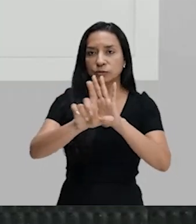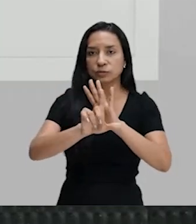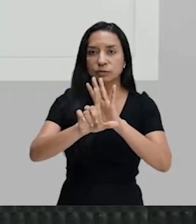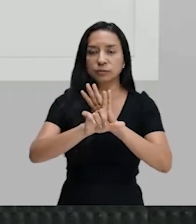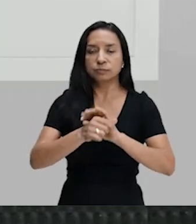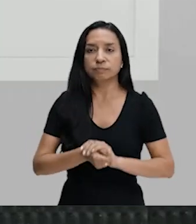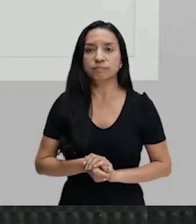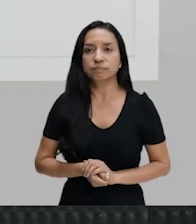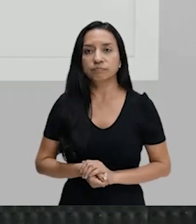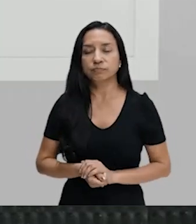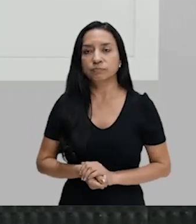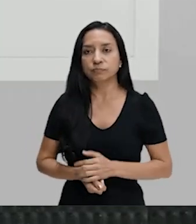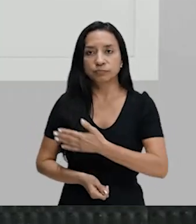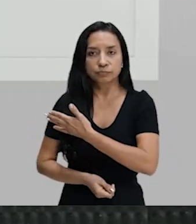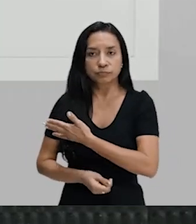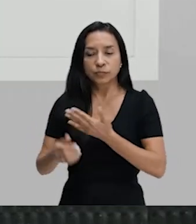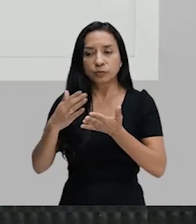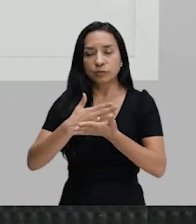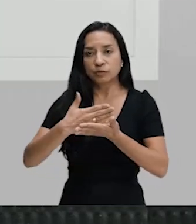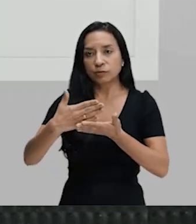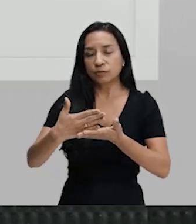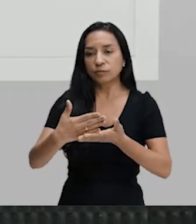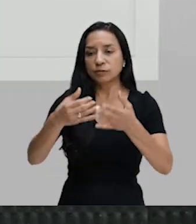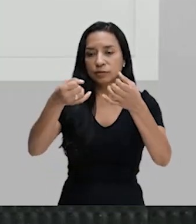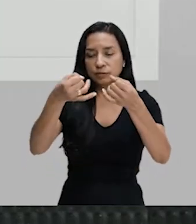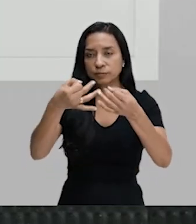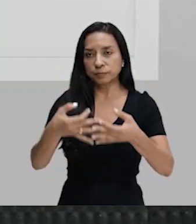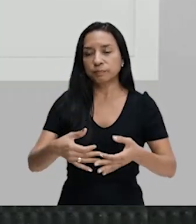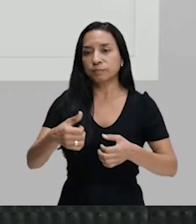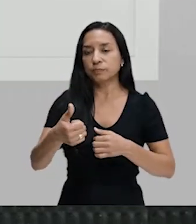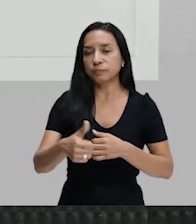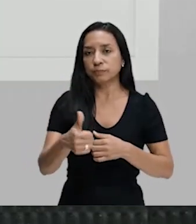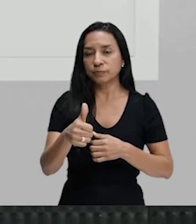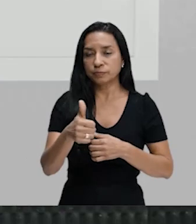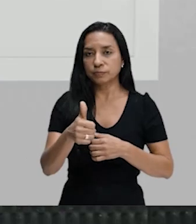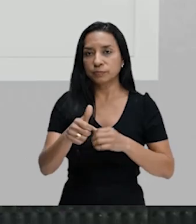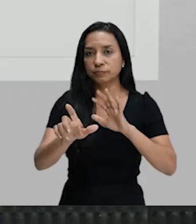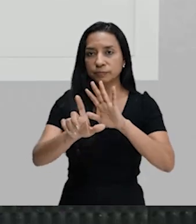Então aqui, vamos começar falando da primeira